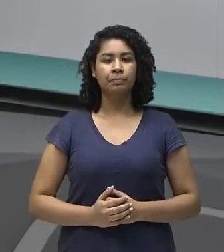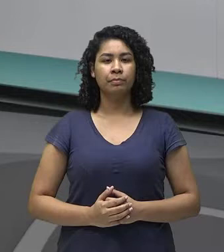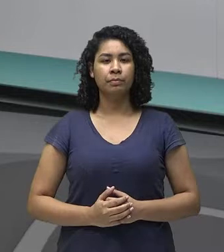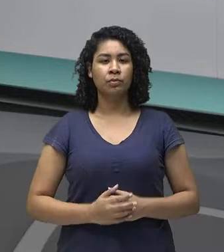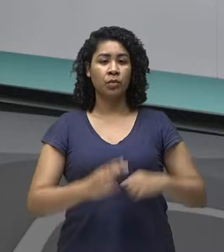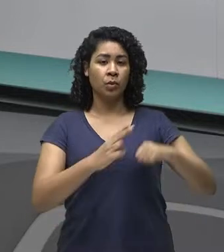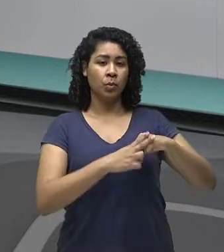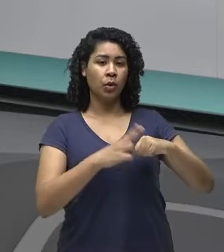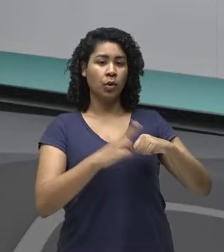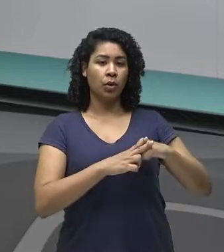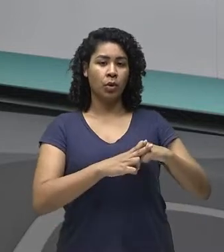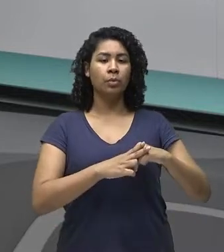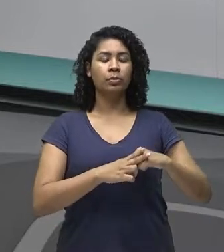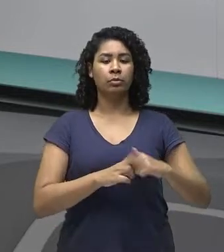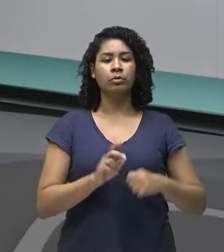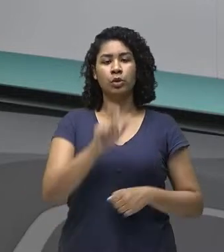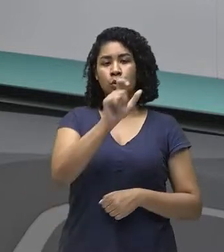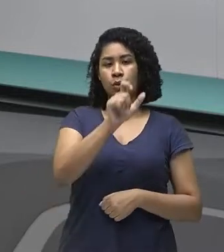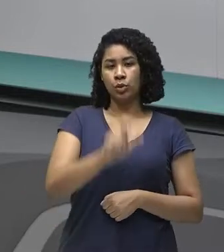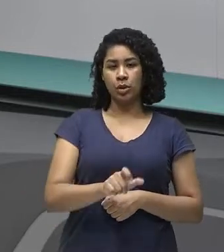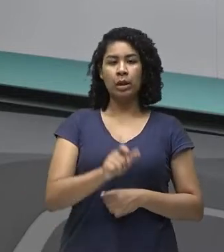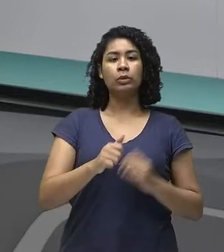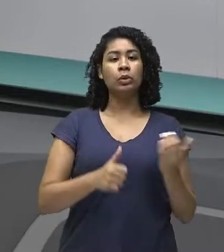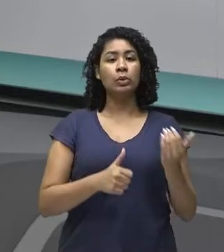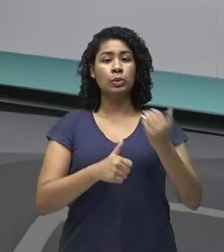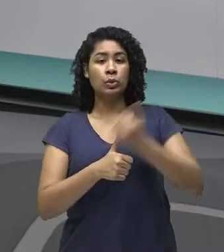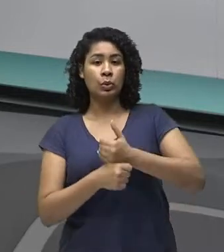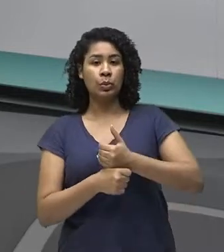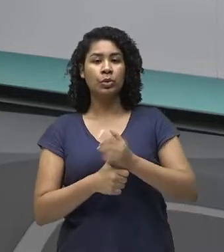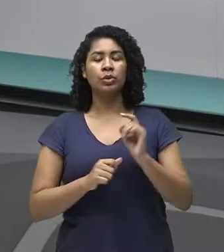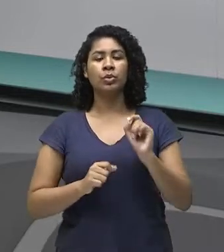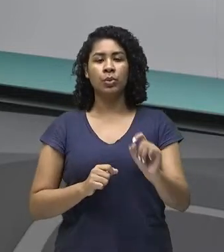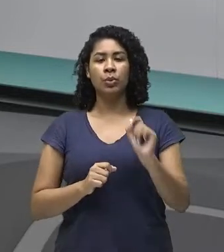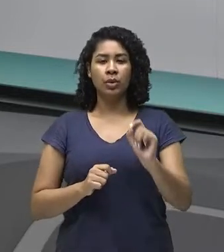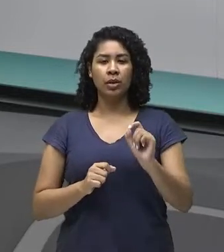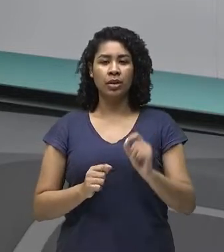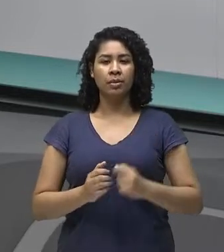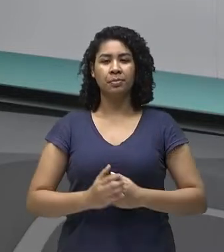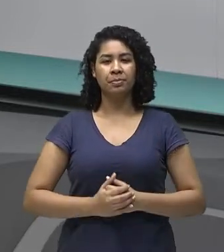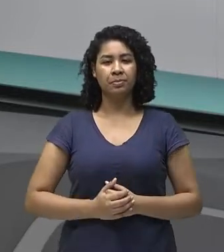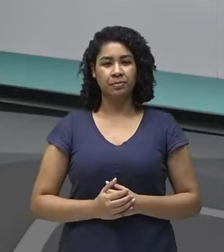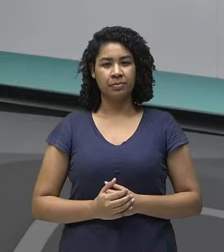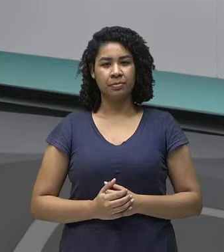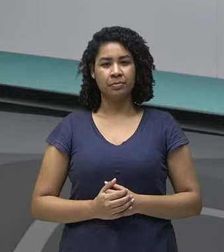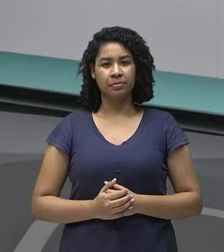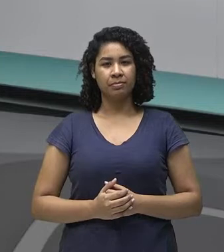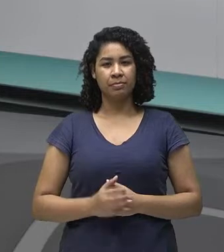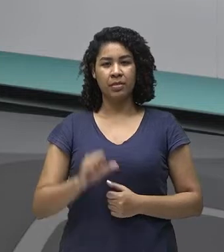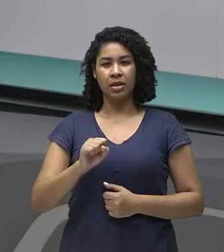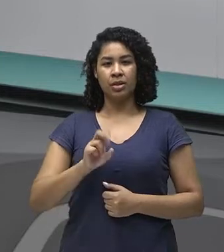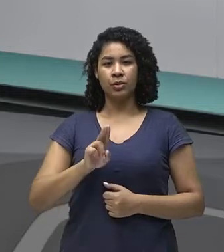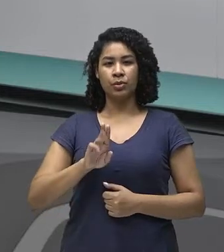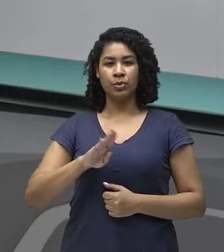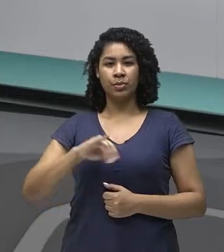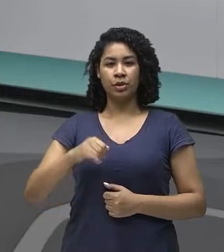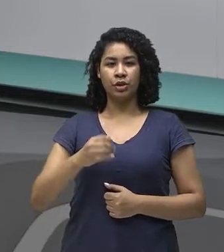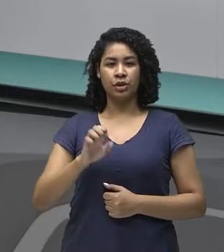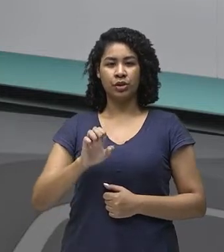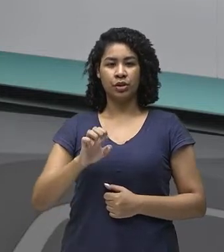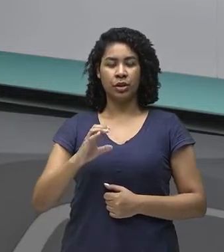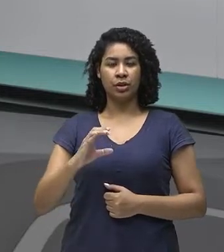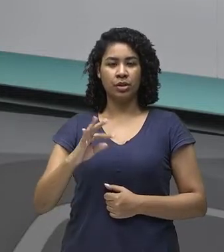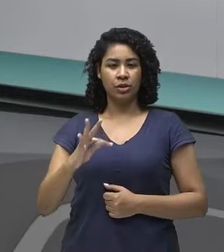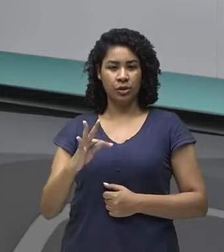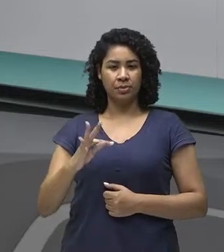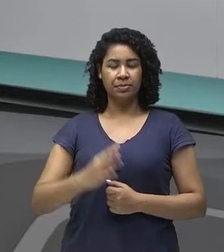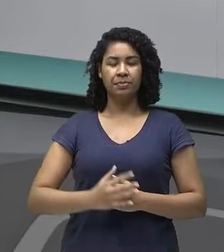subject pronouns, substitui o sujeito, subject, na frase. Olha só, o